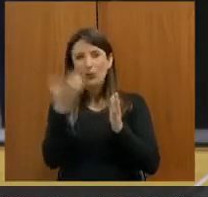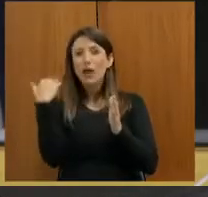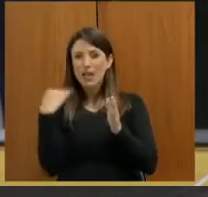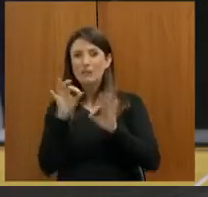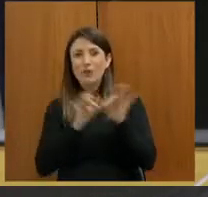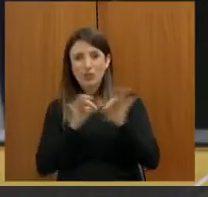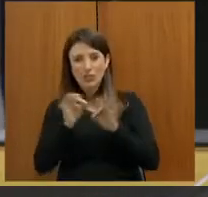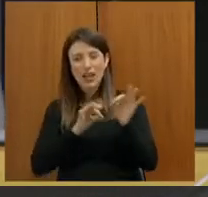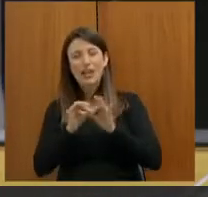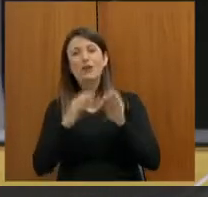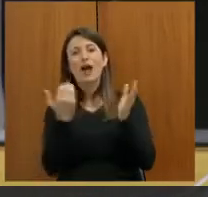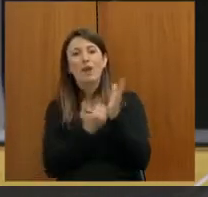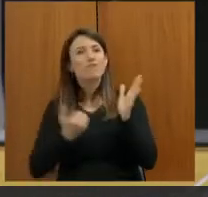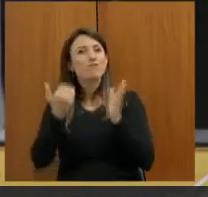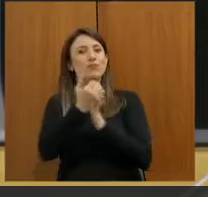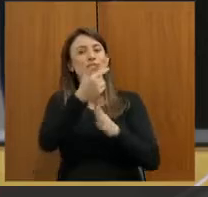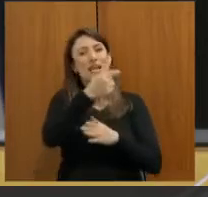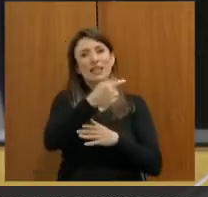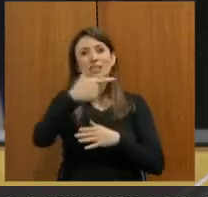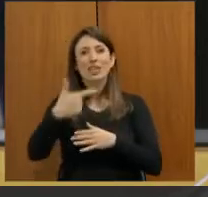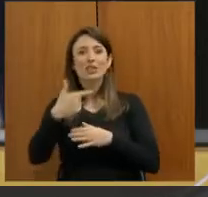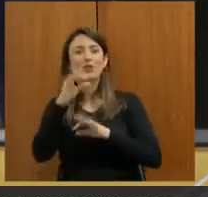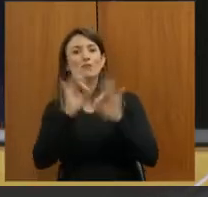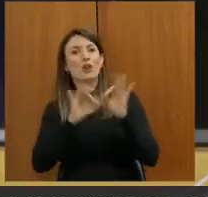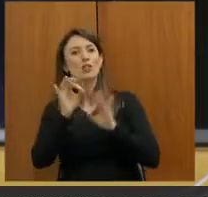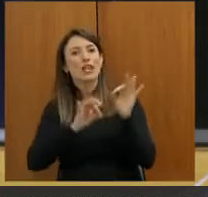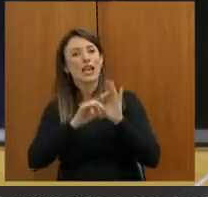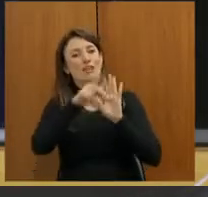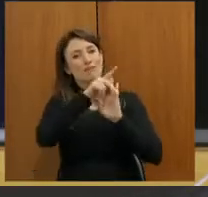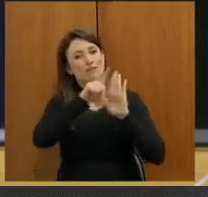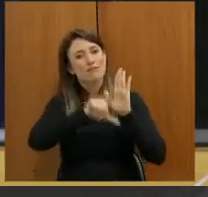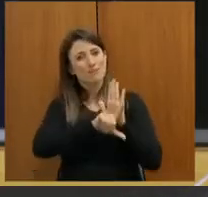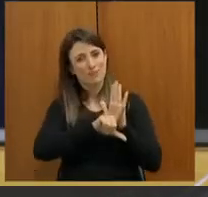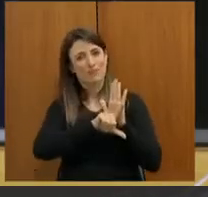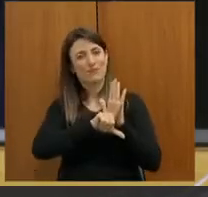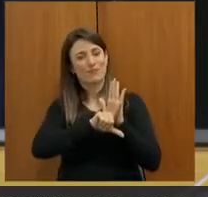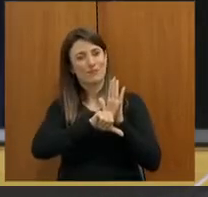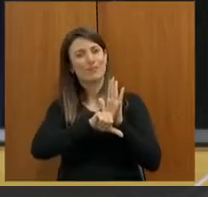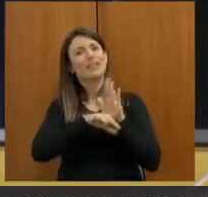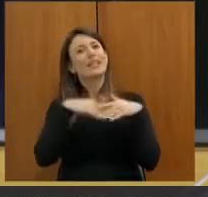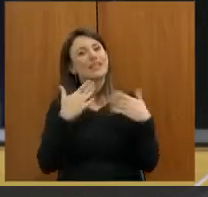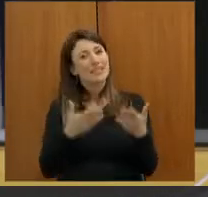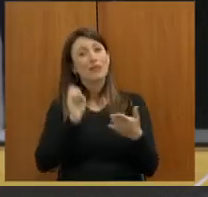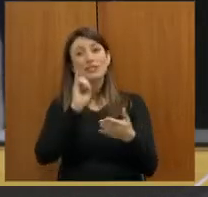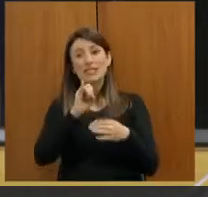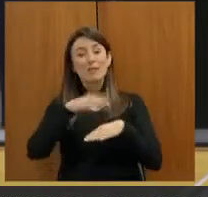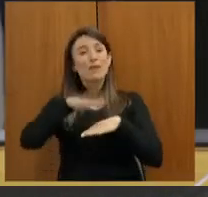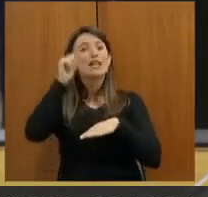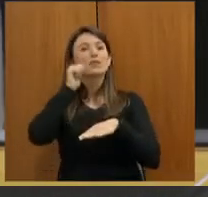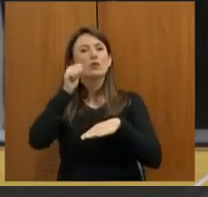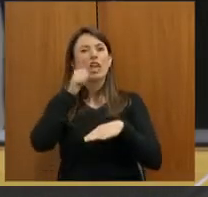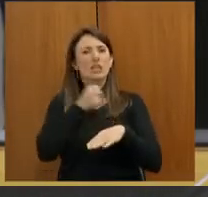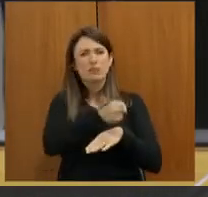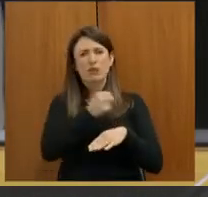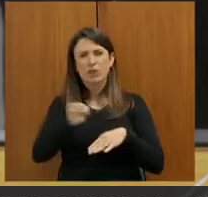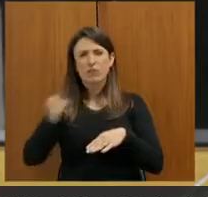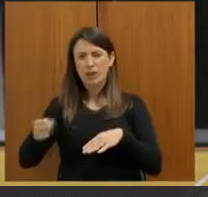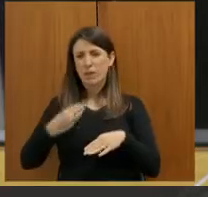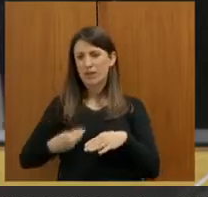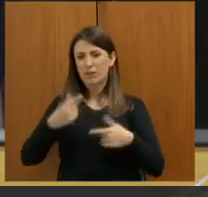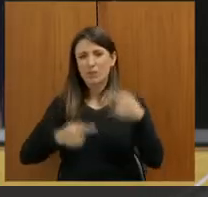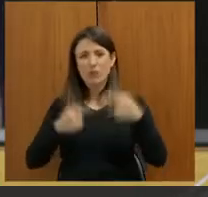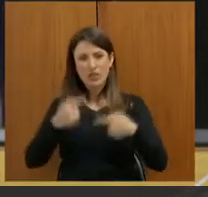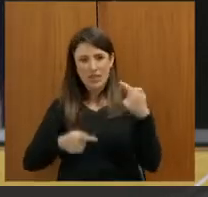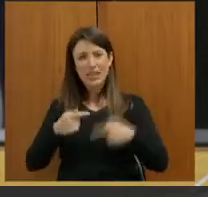então Nós faremos muito mais né A medida que tivermos de fato mais mulheres ocupando o espaço de decisão políticas